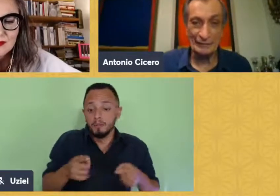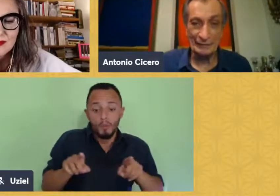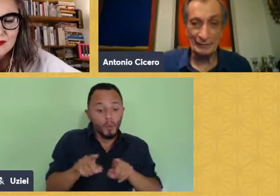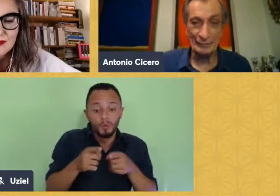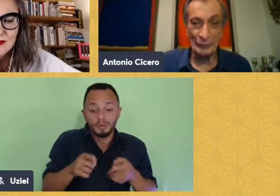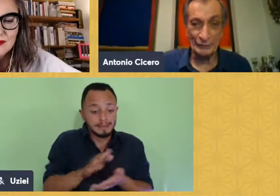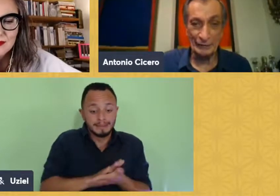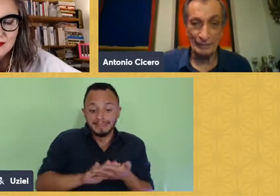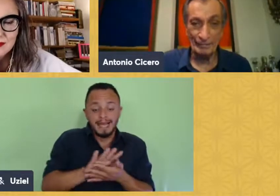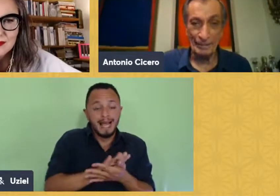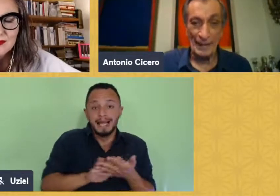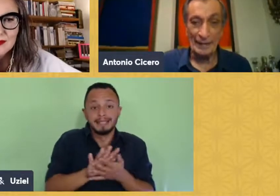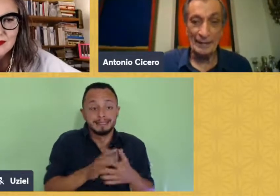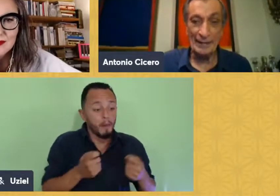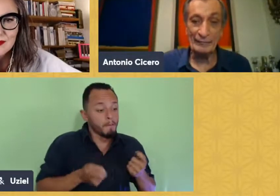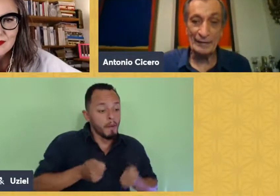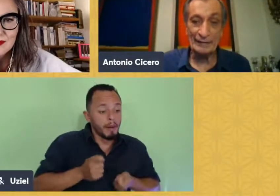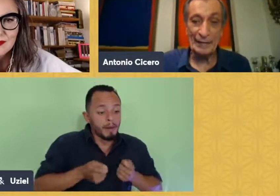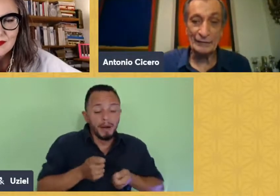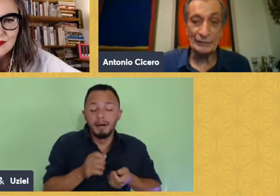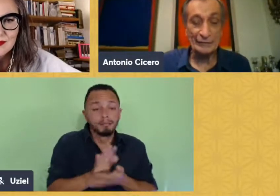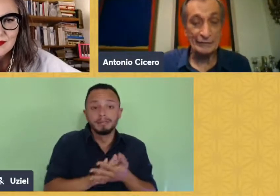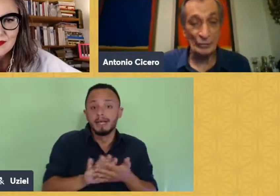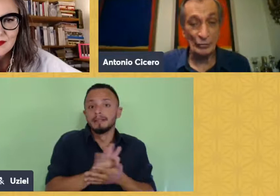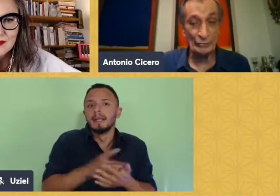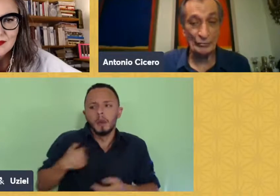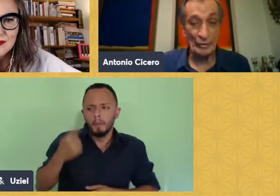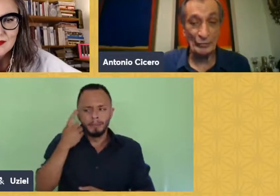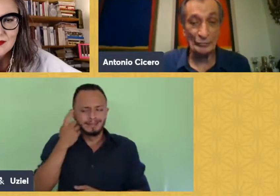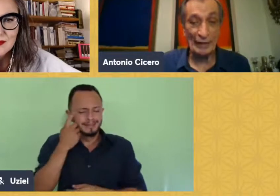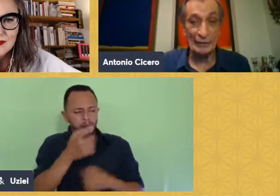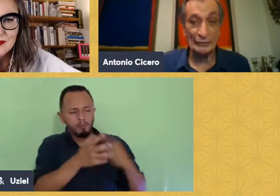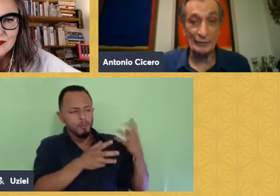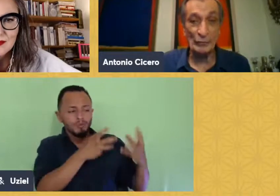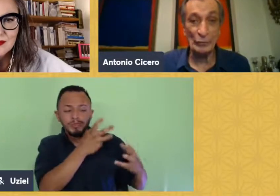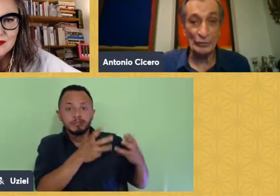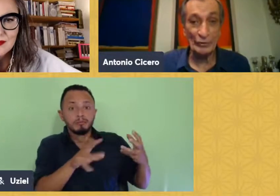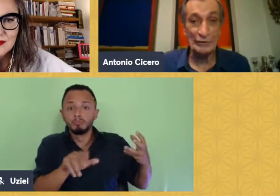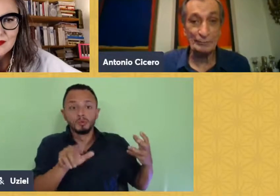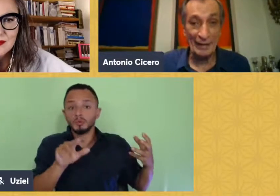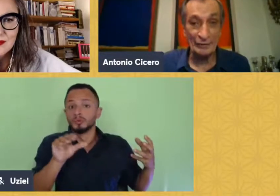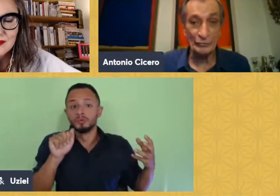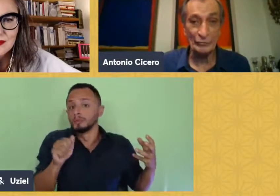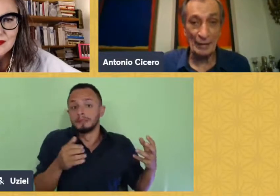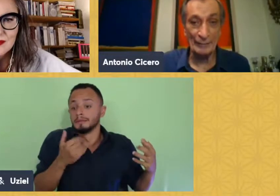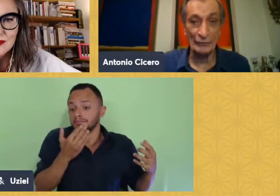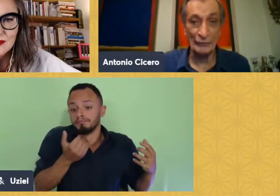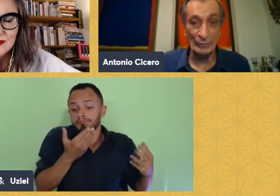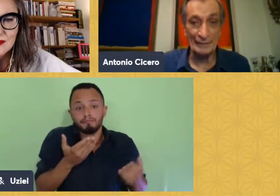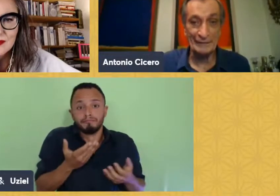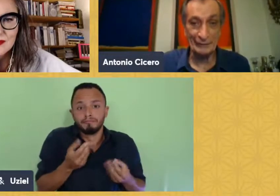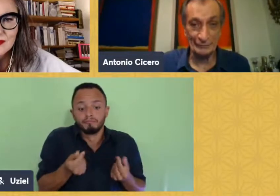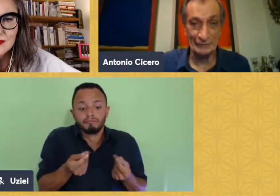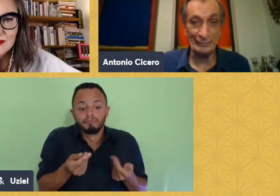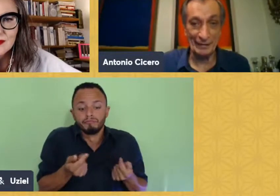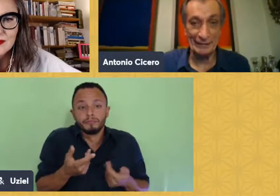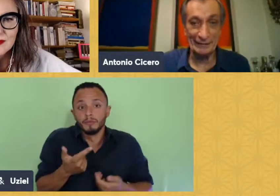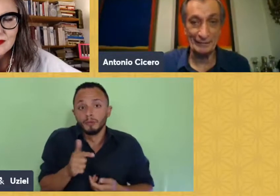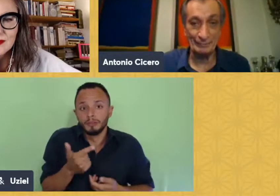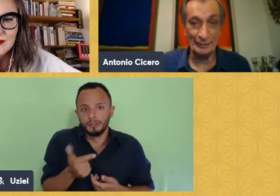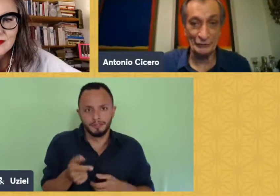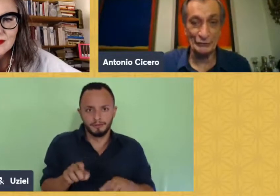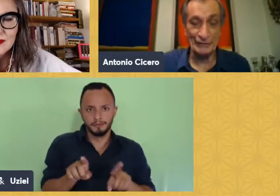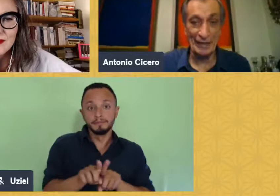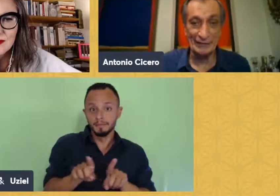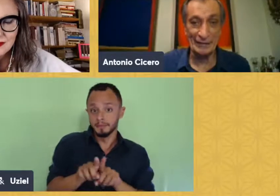em fazer música. E, na verdade, tinha outro lado também, um outro aspecto na minha formação também